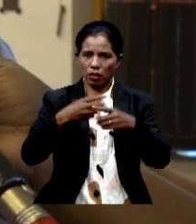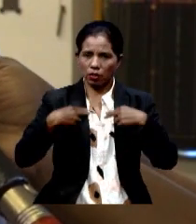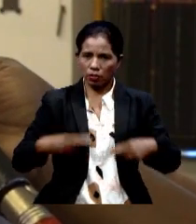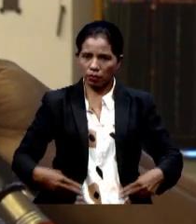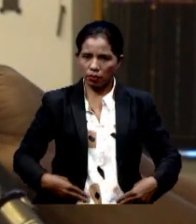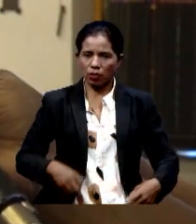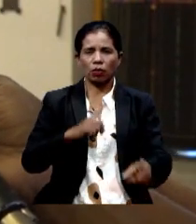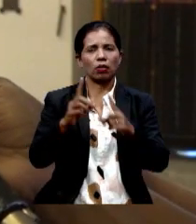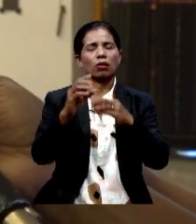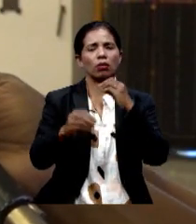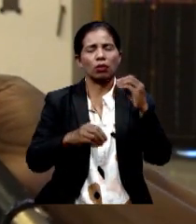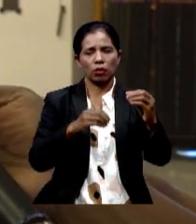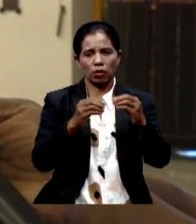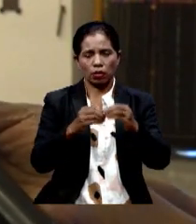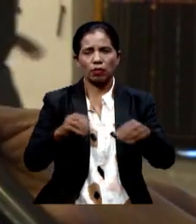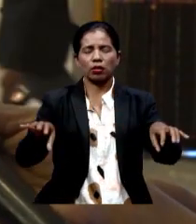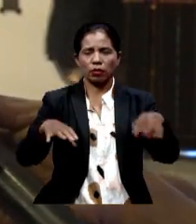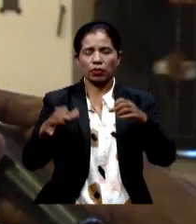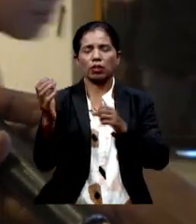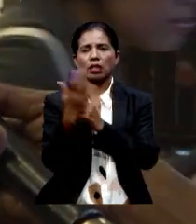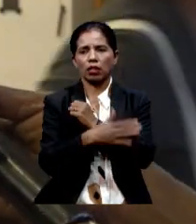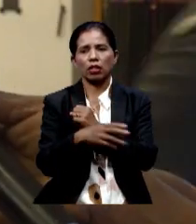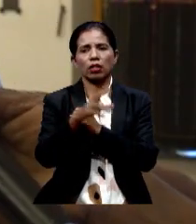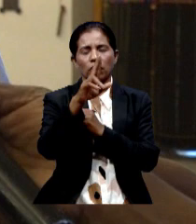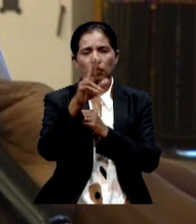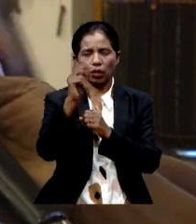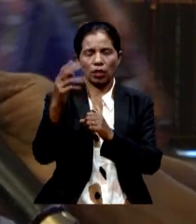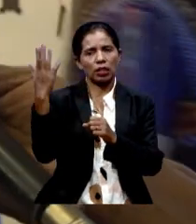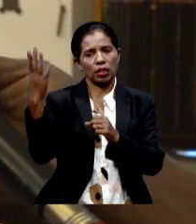conaba sistema nações unidas e direitos humanos